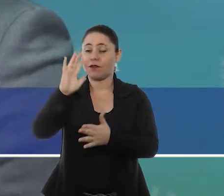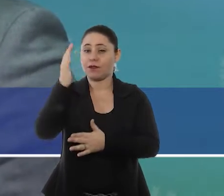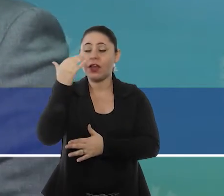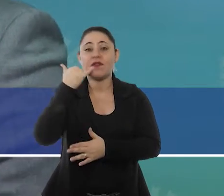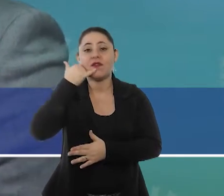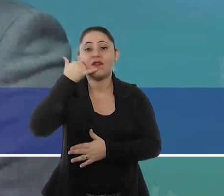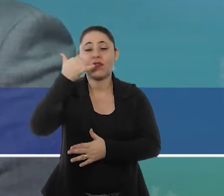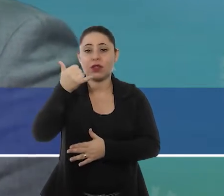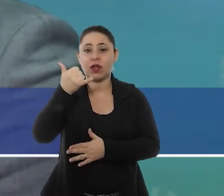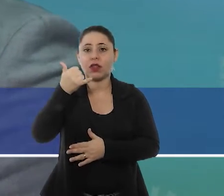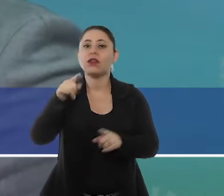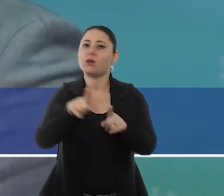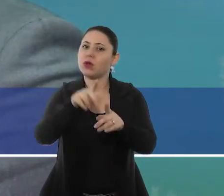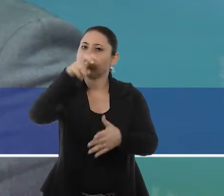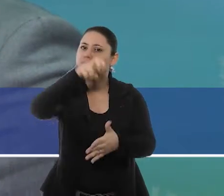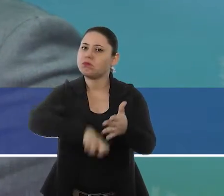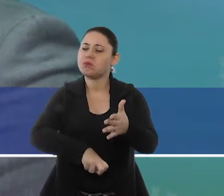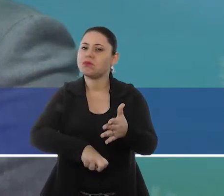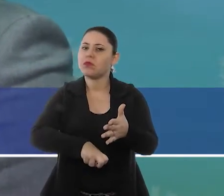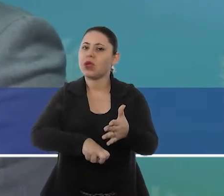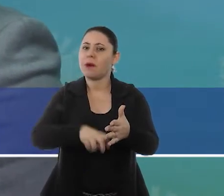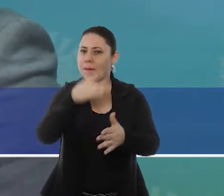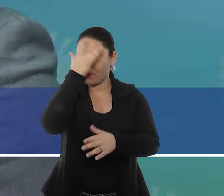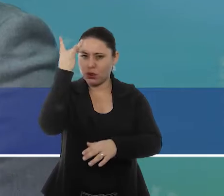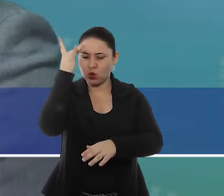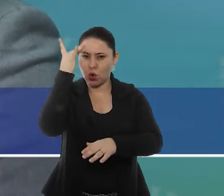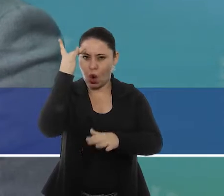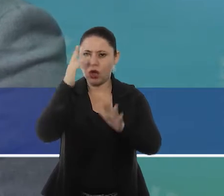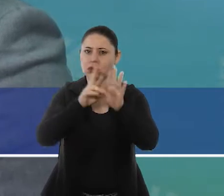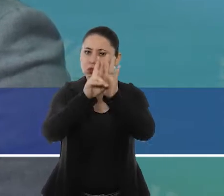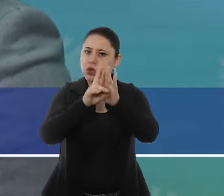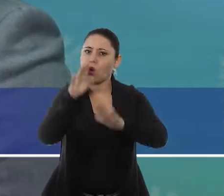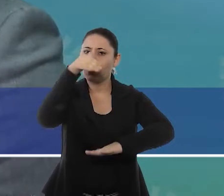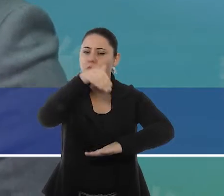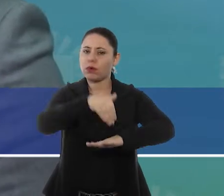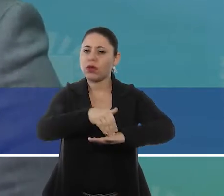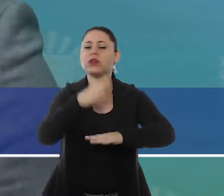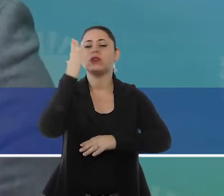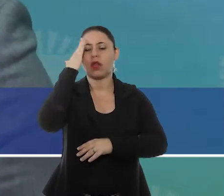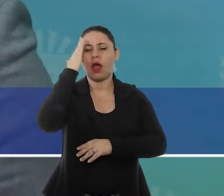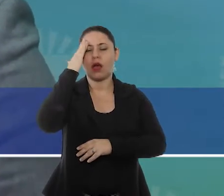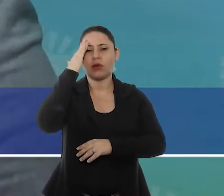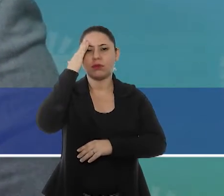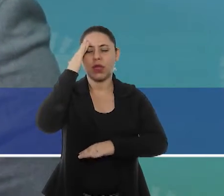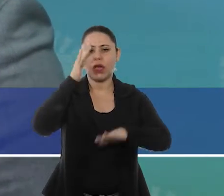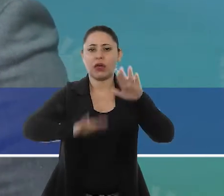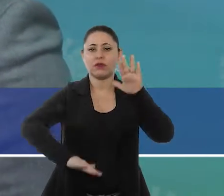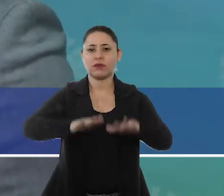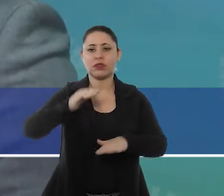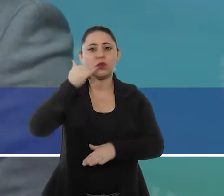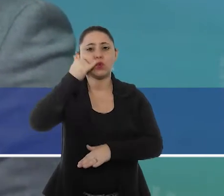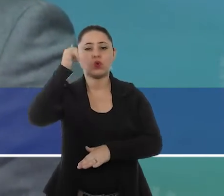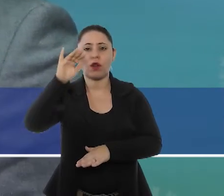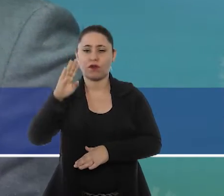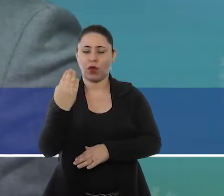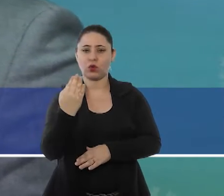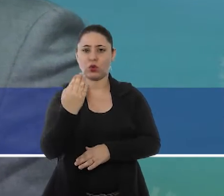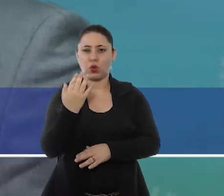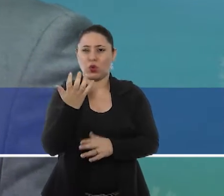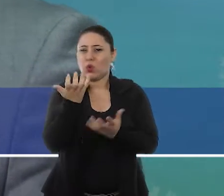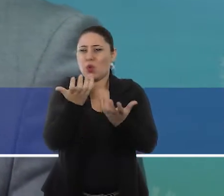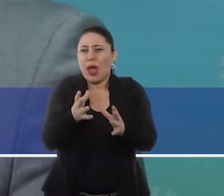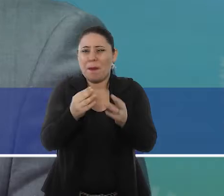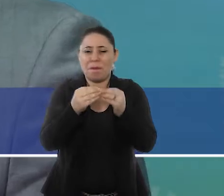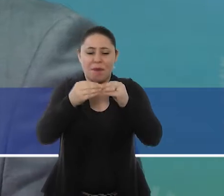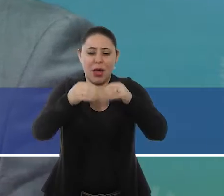trotes, inclusive prevendo sanções para casos específicos. Então a gente sabe que muitos trotes, a pessoa não